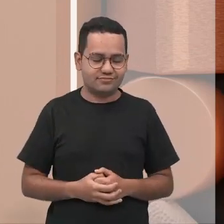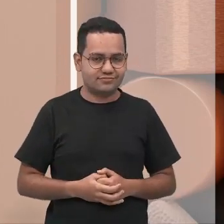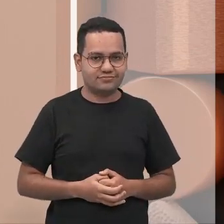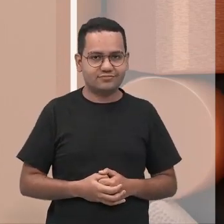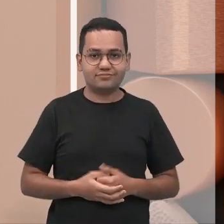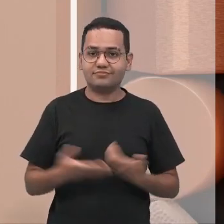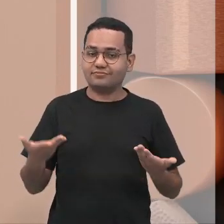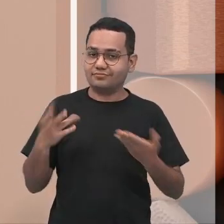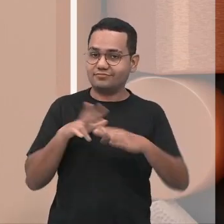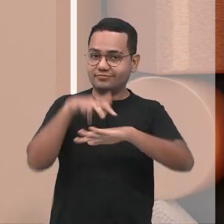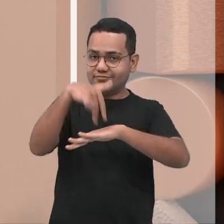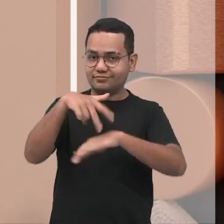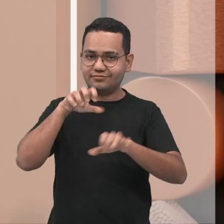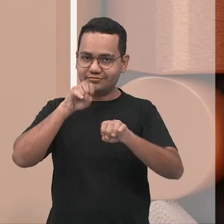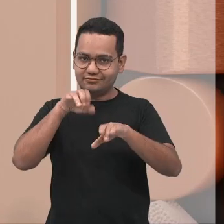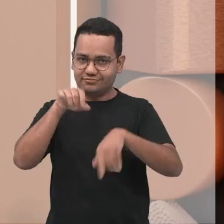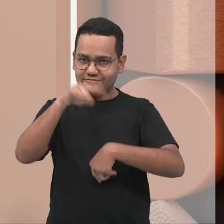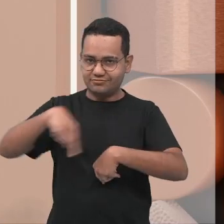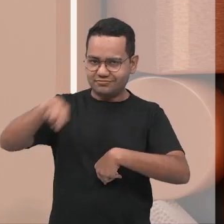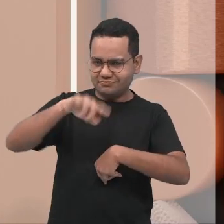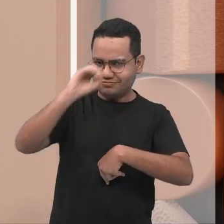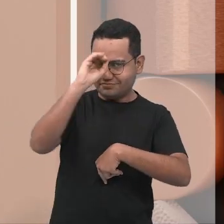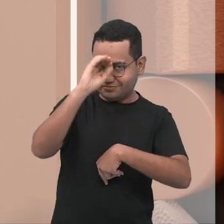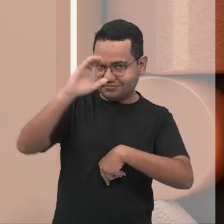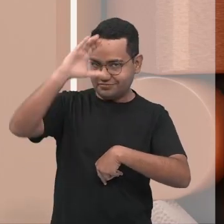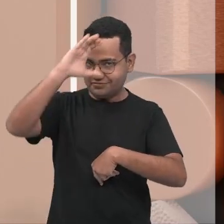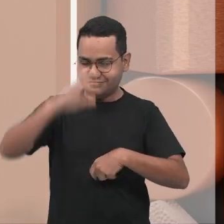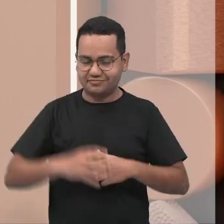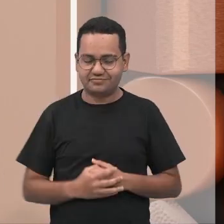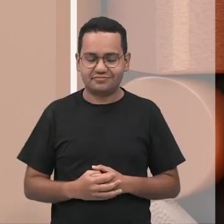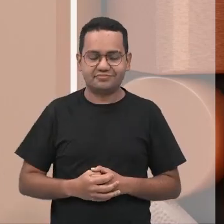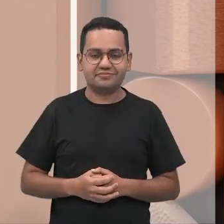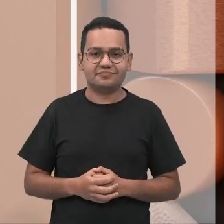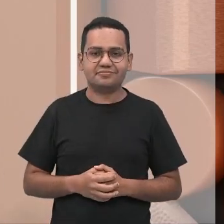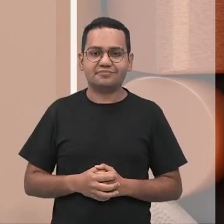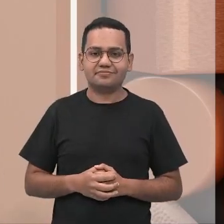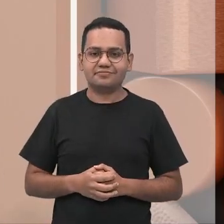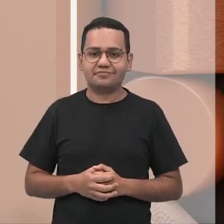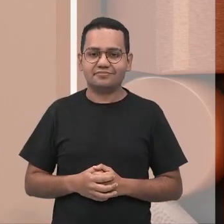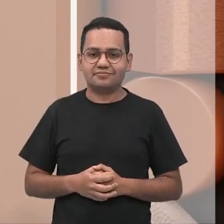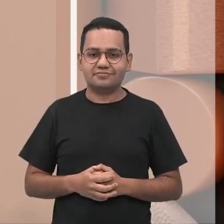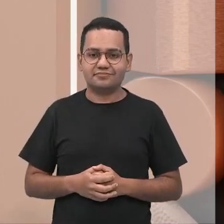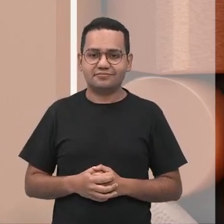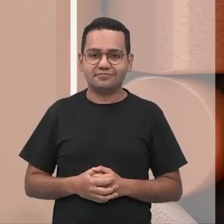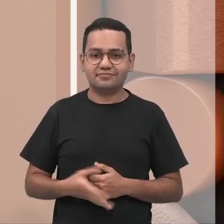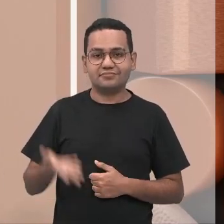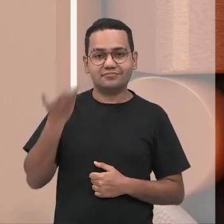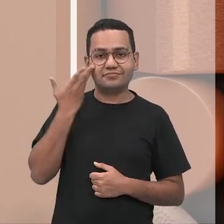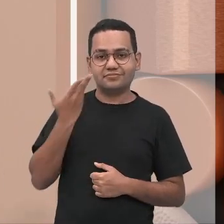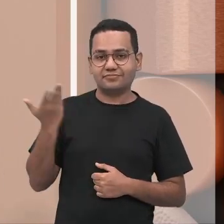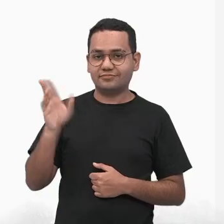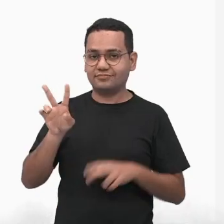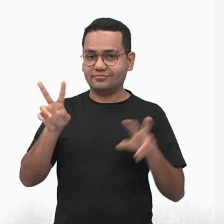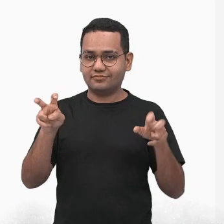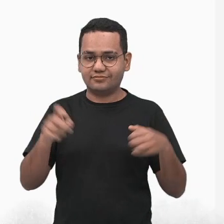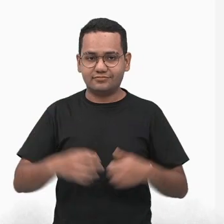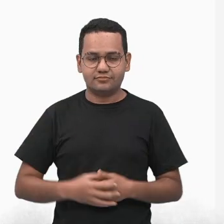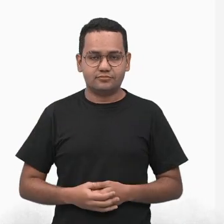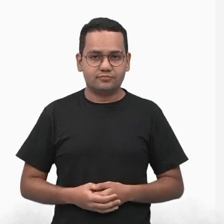seu anfitrião nessa nossa viagem magnífica pelo conhecimento da história. Então vamos a ela, o tema de nossa aula. Vamos lá,